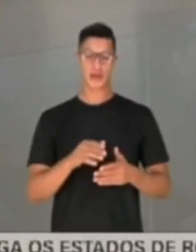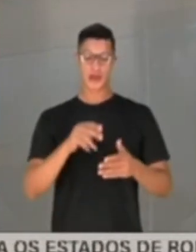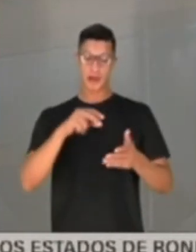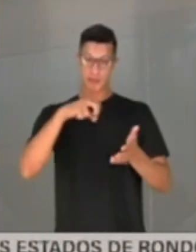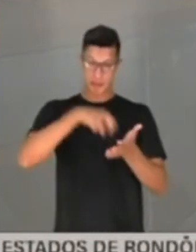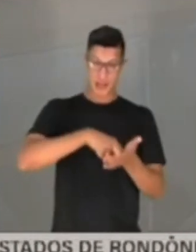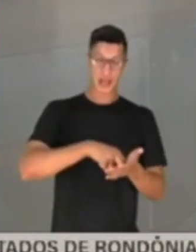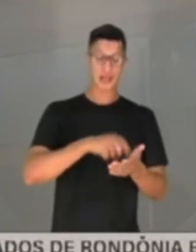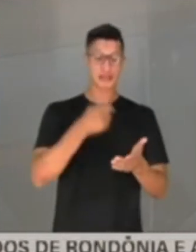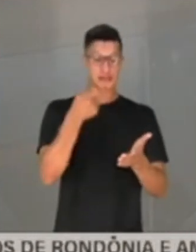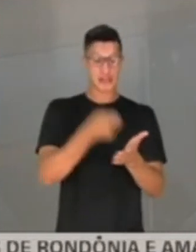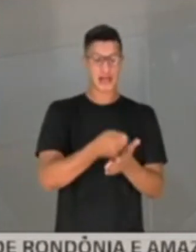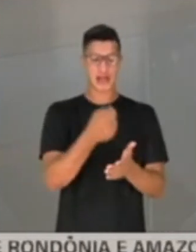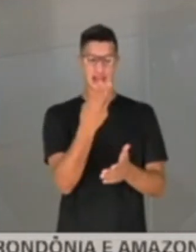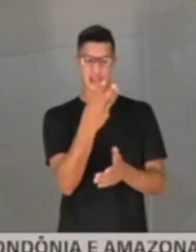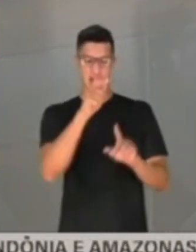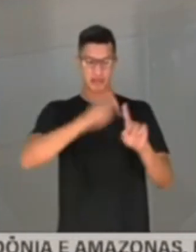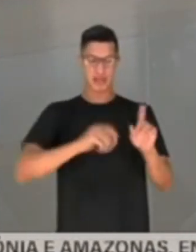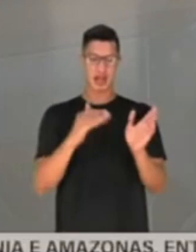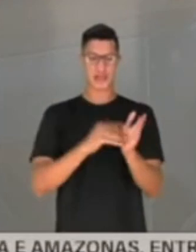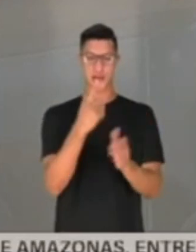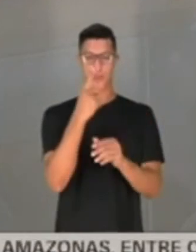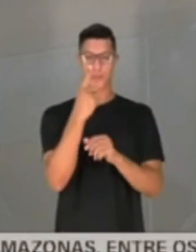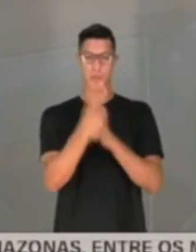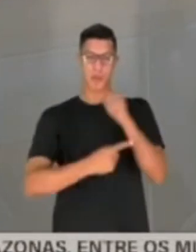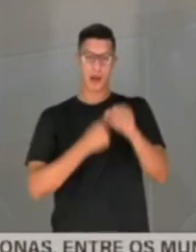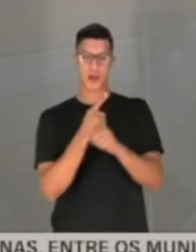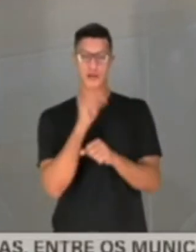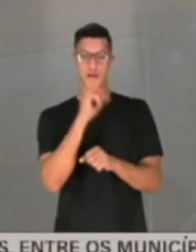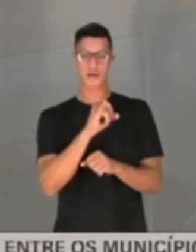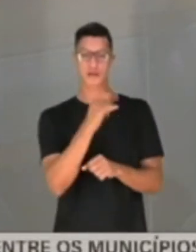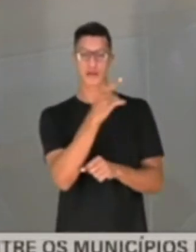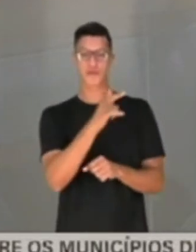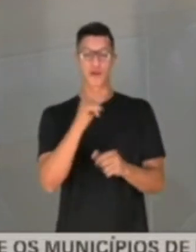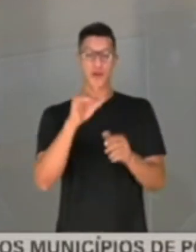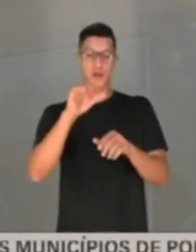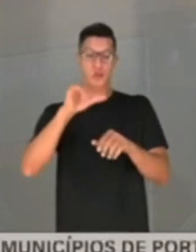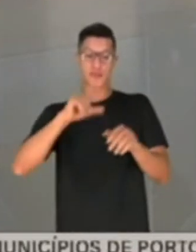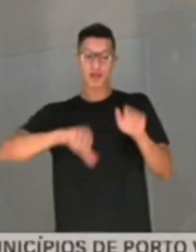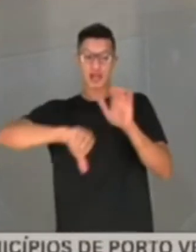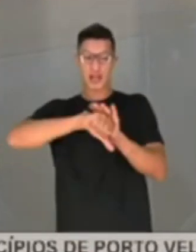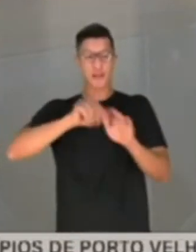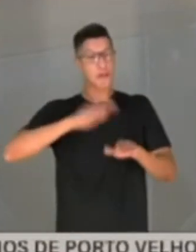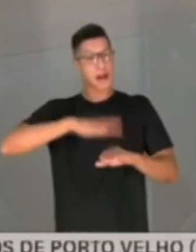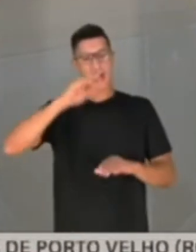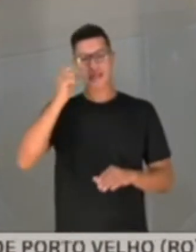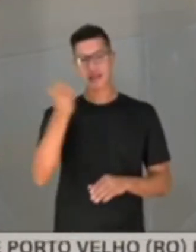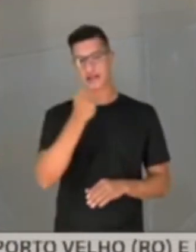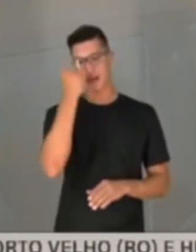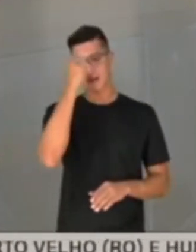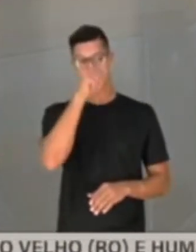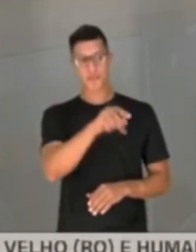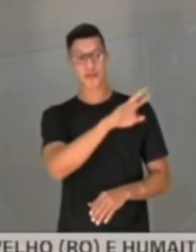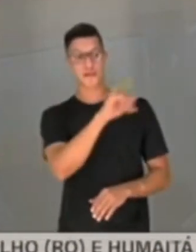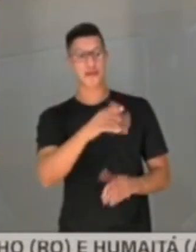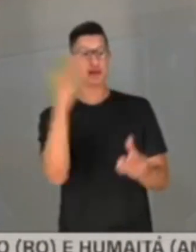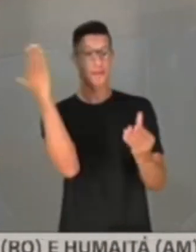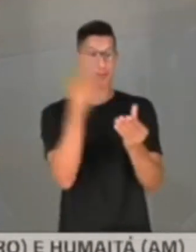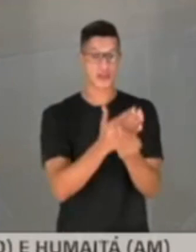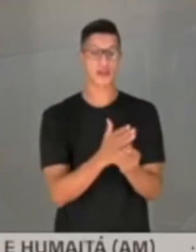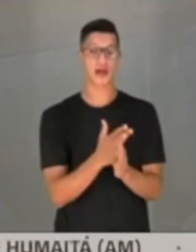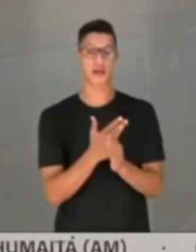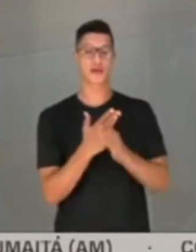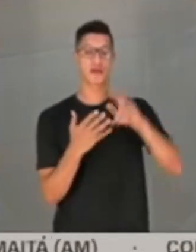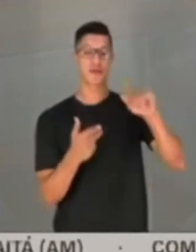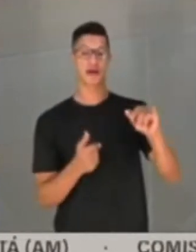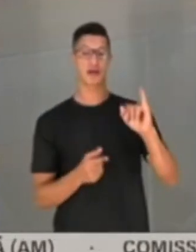pena, detenção de 3 meses a 1 ano, se o fato não constitui crime mais grave. O senhor vai ser processado